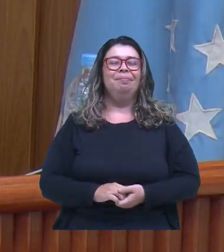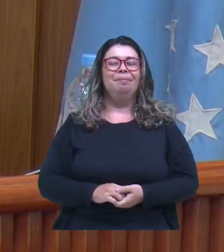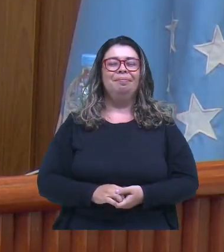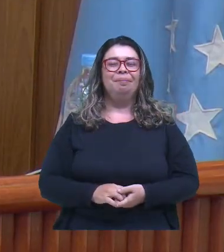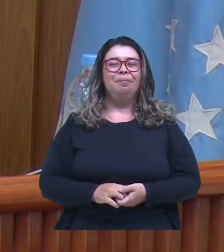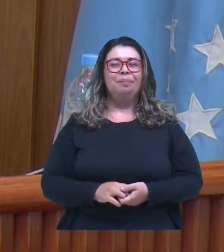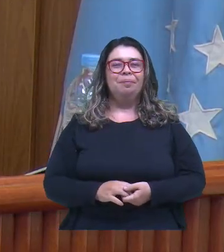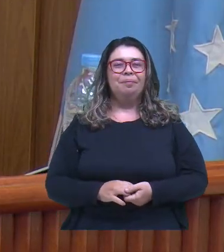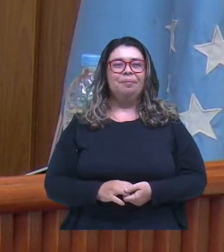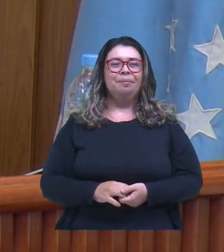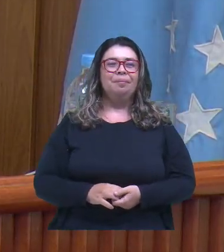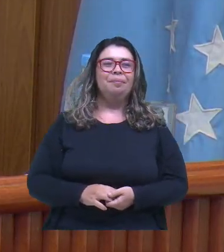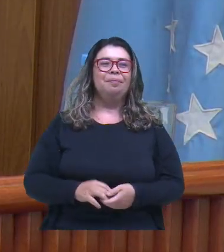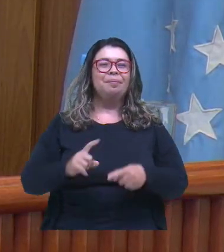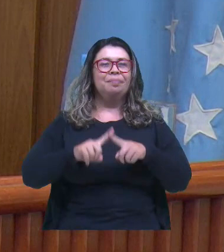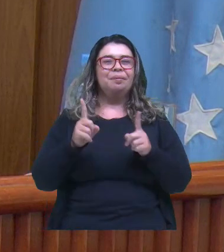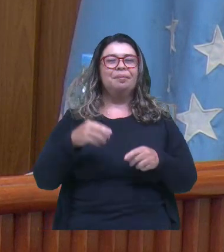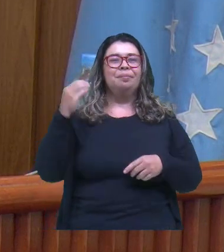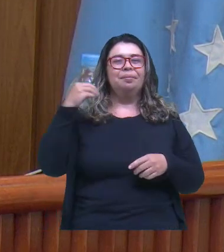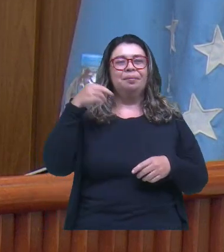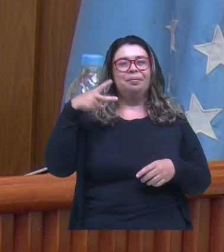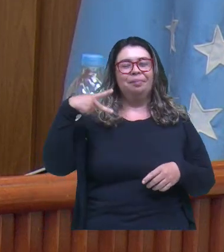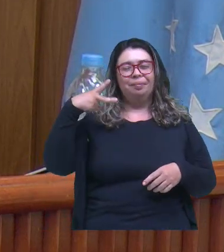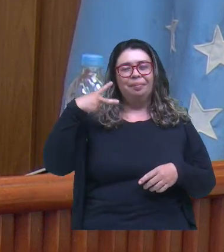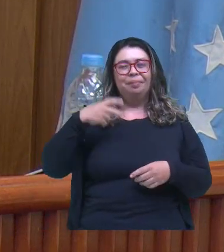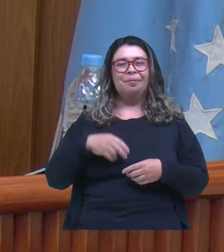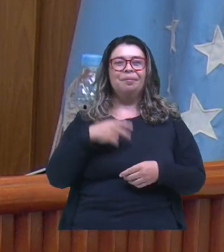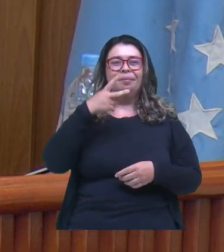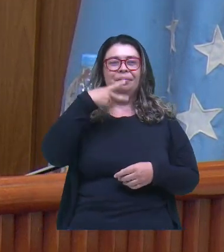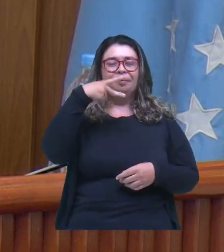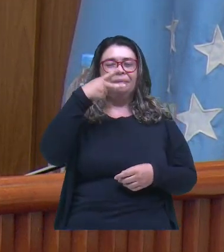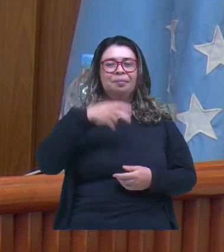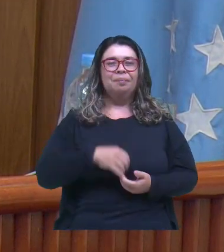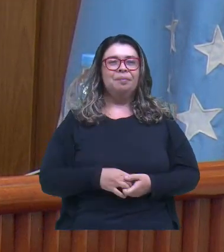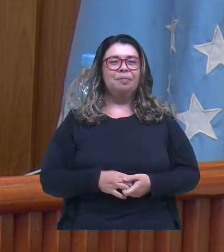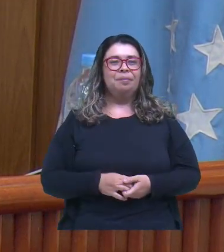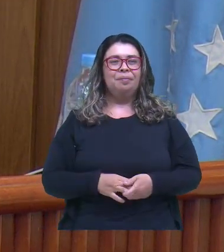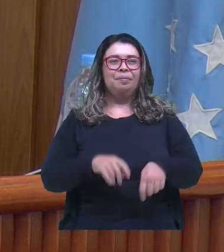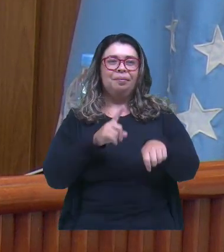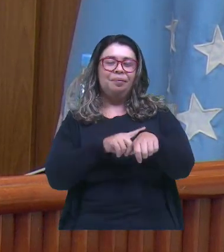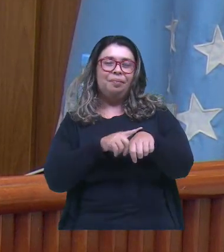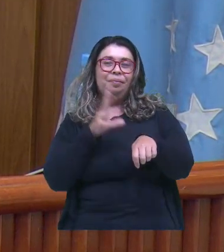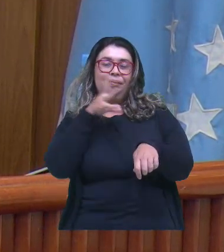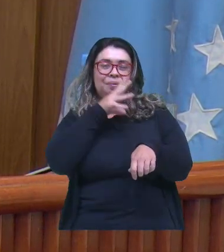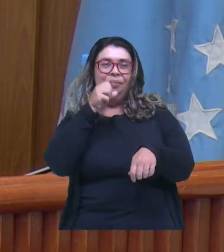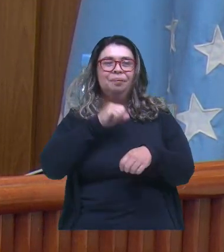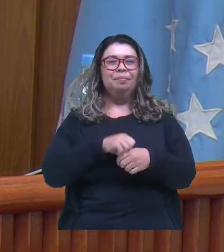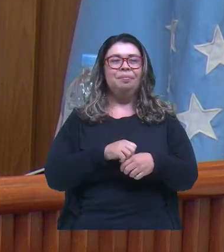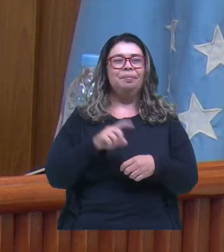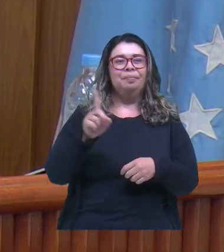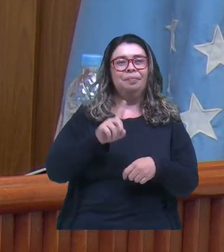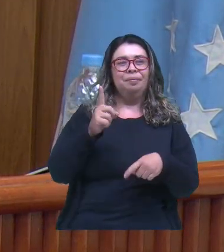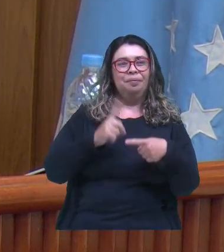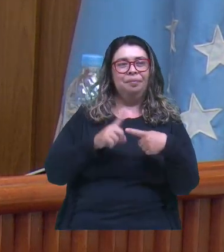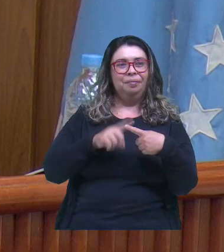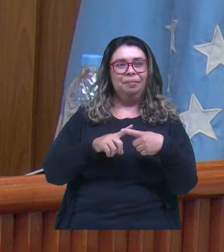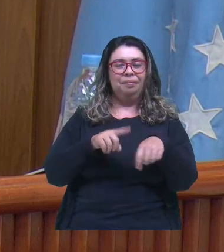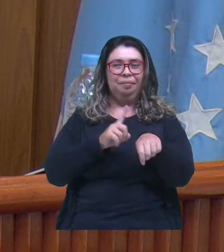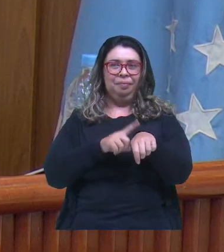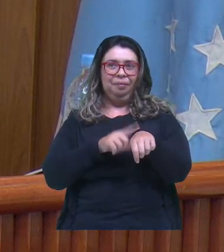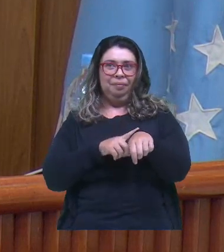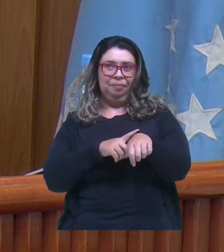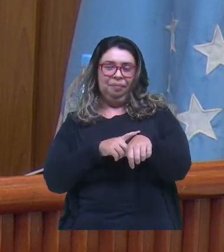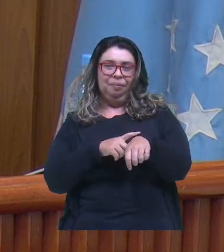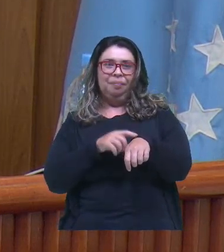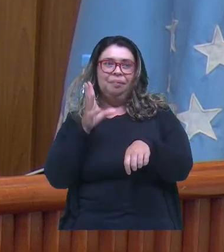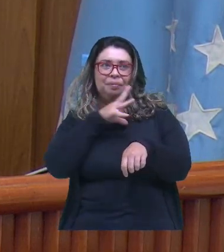Mas, quando os vereadores citavam aqui, o tempo é curto, na verdade, não é porque a gente limitou o tempo de ninguém, não.